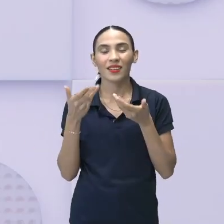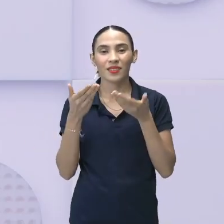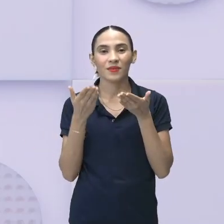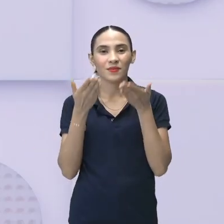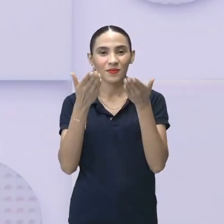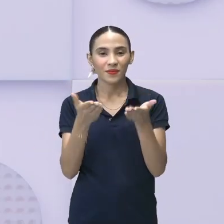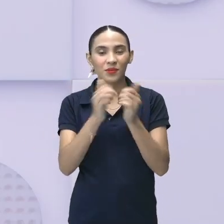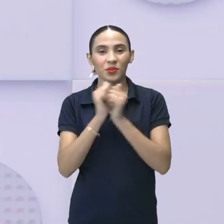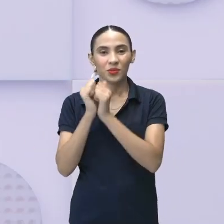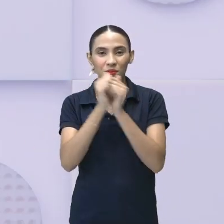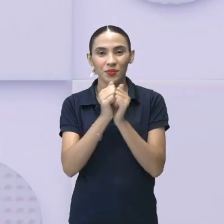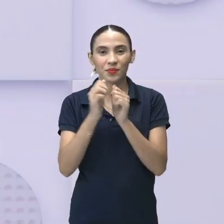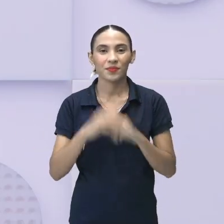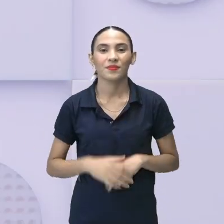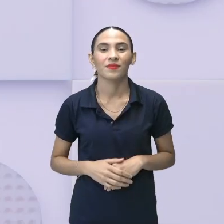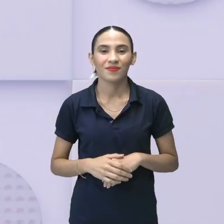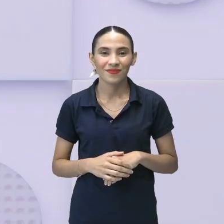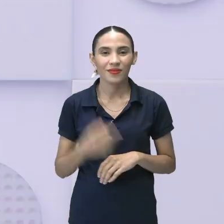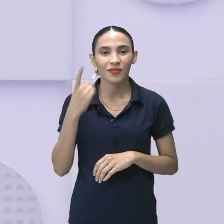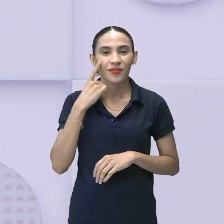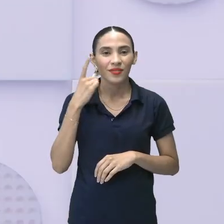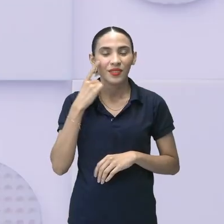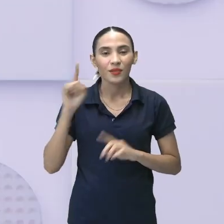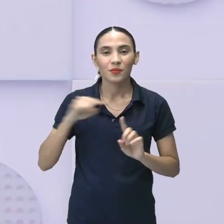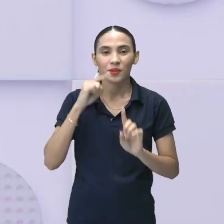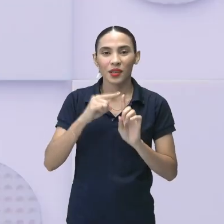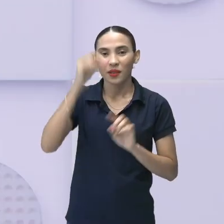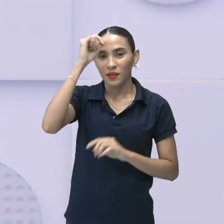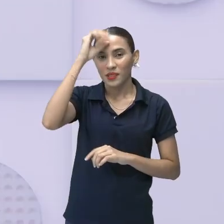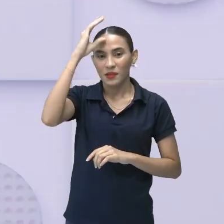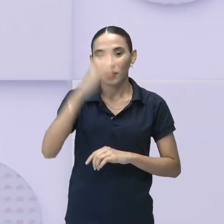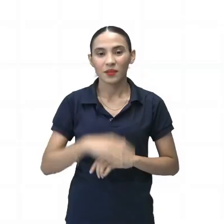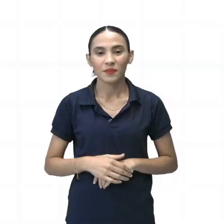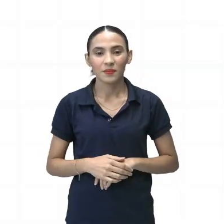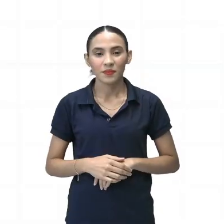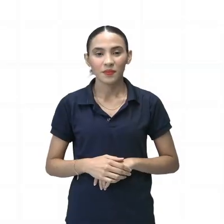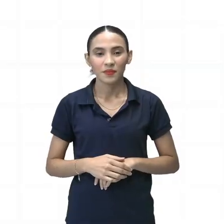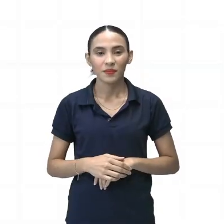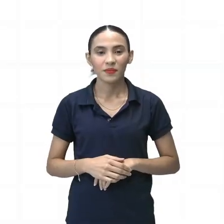para juntos e juntas vermos o seguinte objeto de conhecimento.